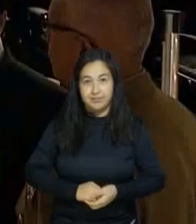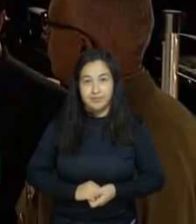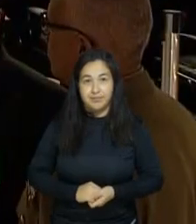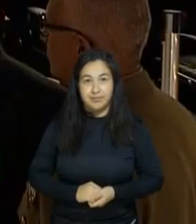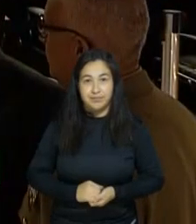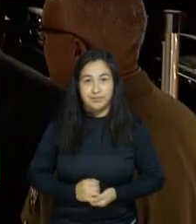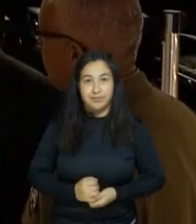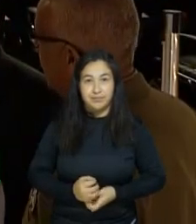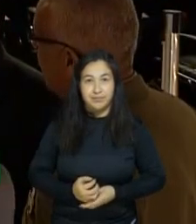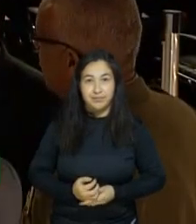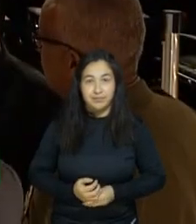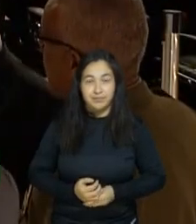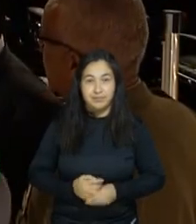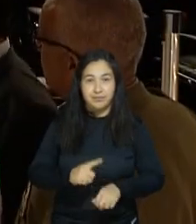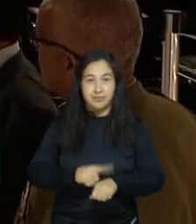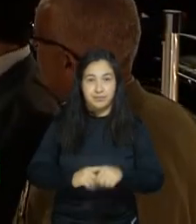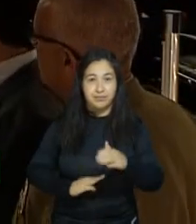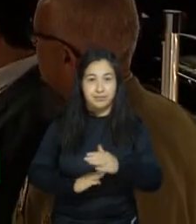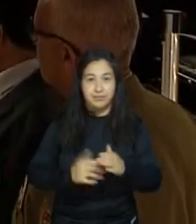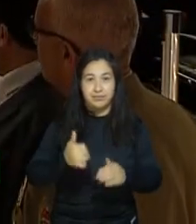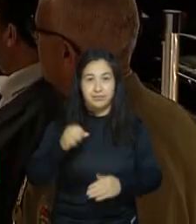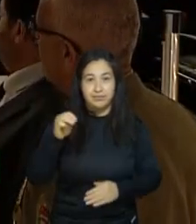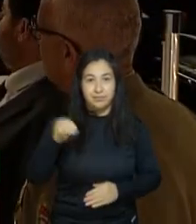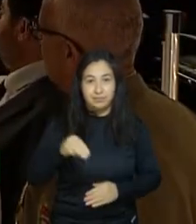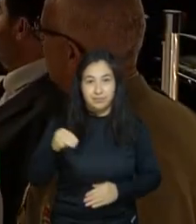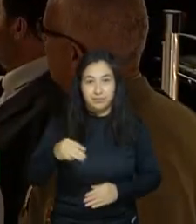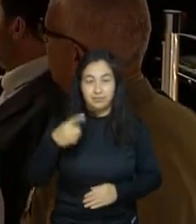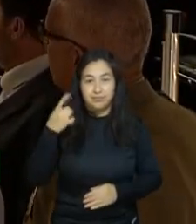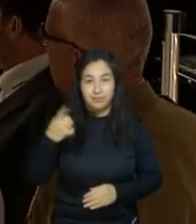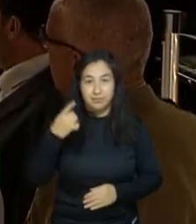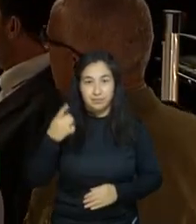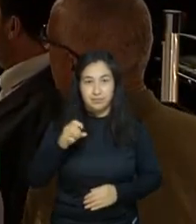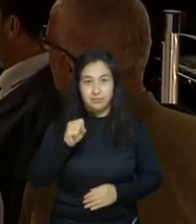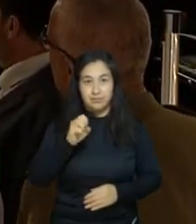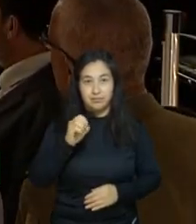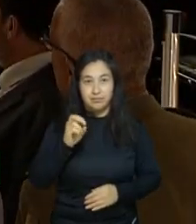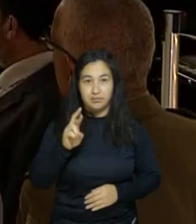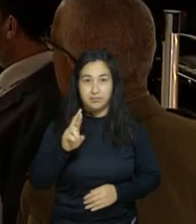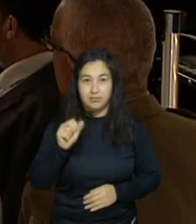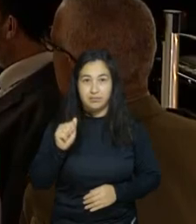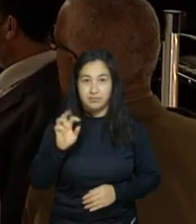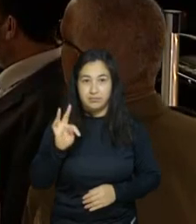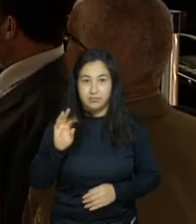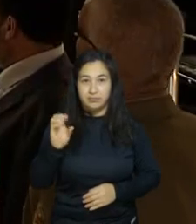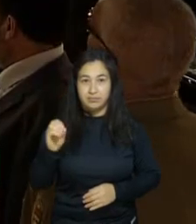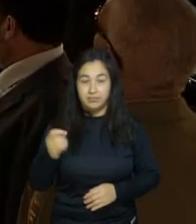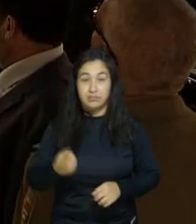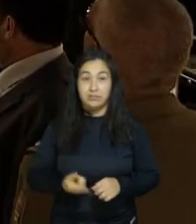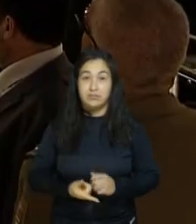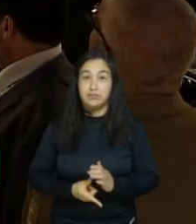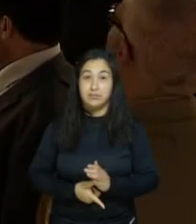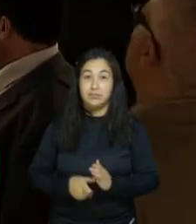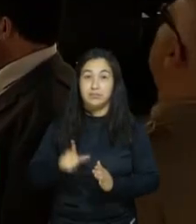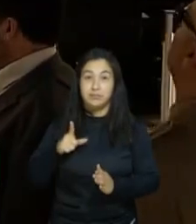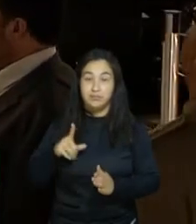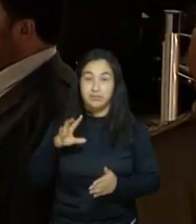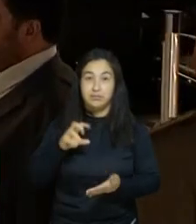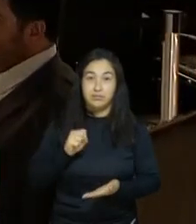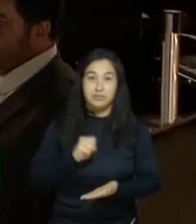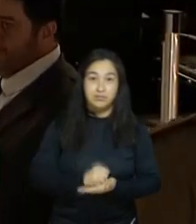Para o tempo de até 10 minutos, fará uso da palavra o deputado Sorato. Antes de ele ocupar a palavra, só quero registrar